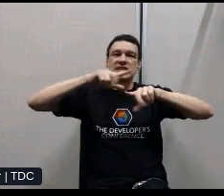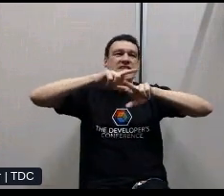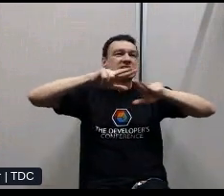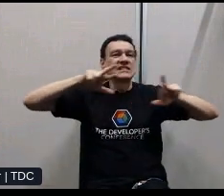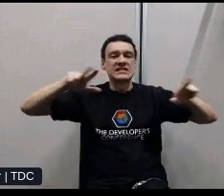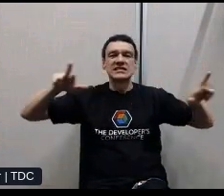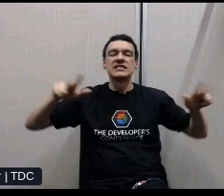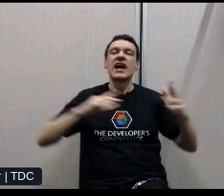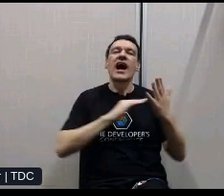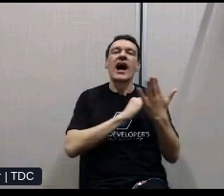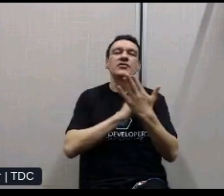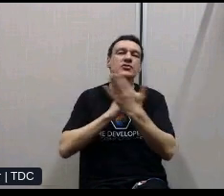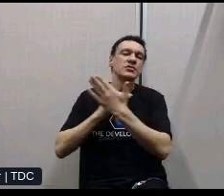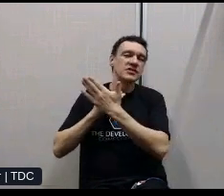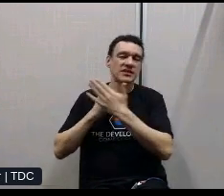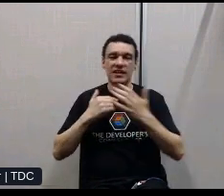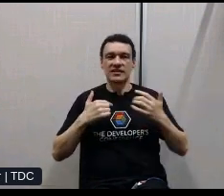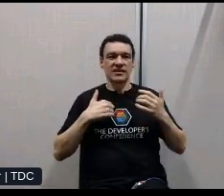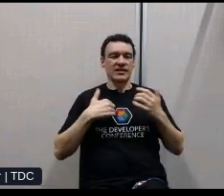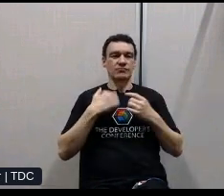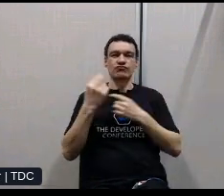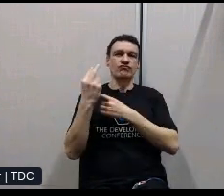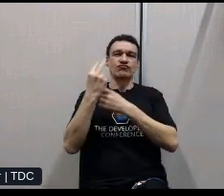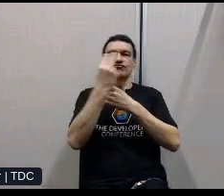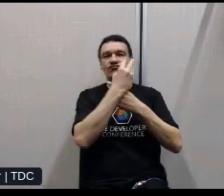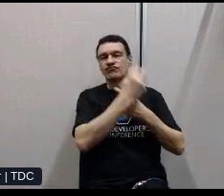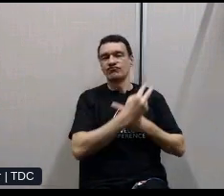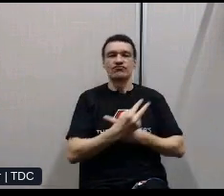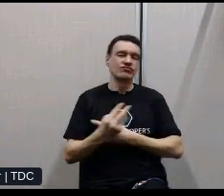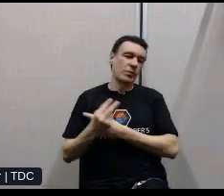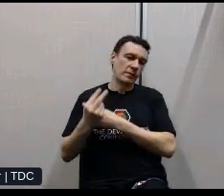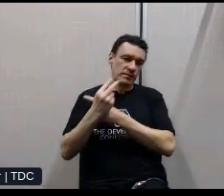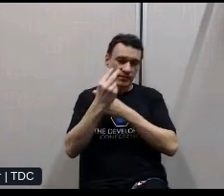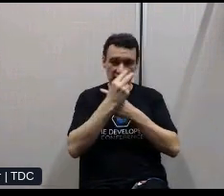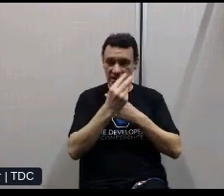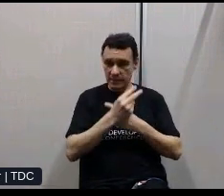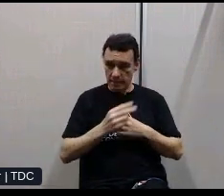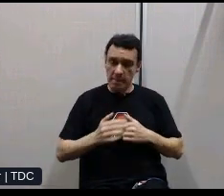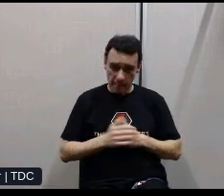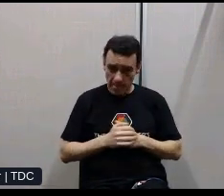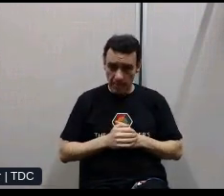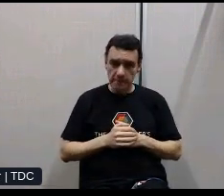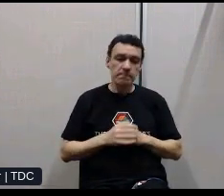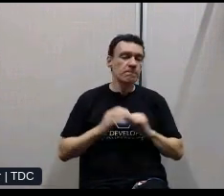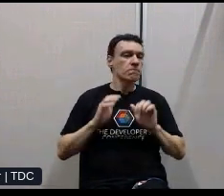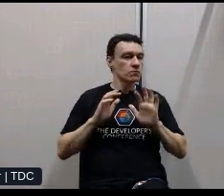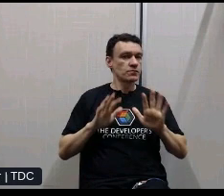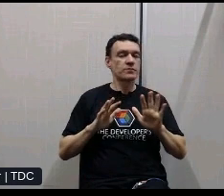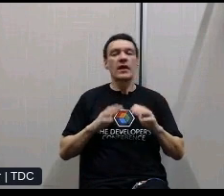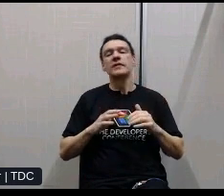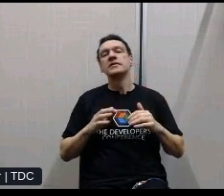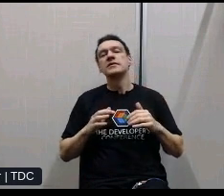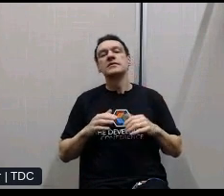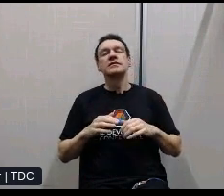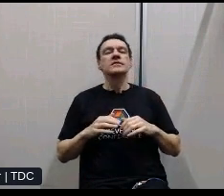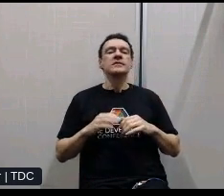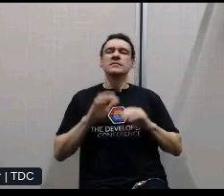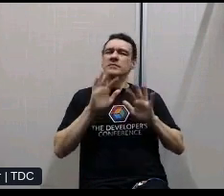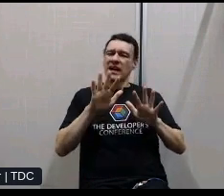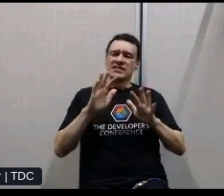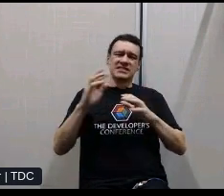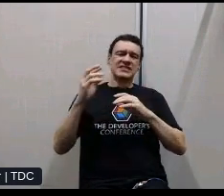vídeo, ele se sente invadido do seu dia a dia. Daí ele busca alternativas de